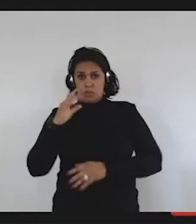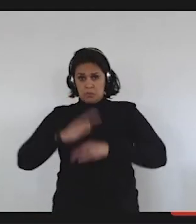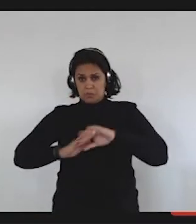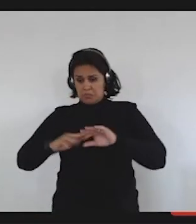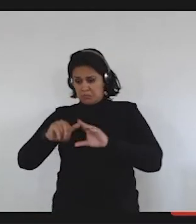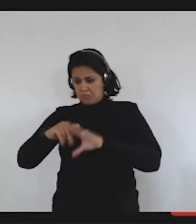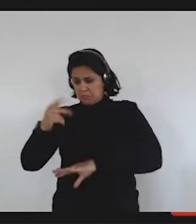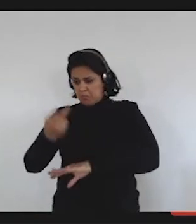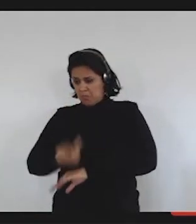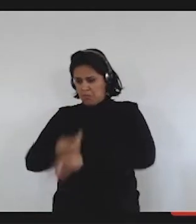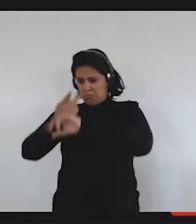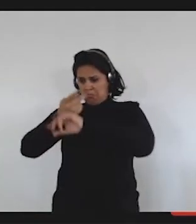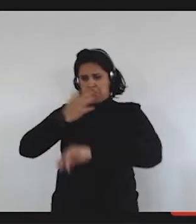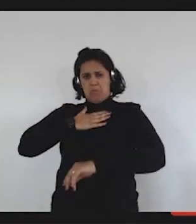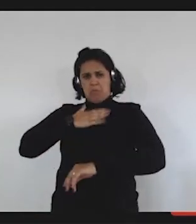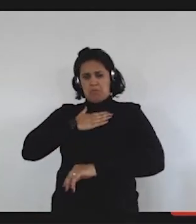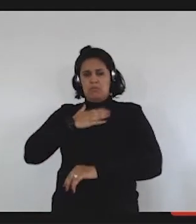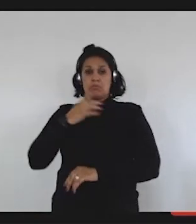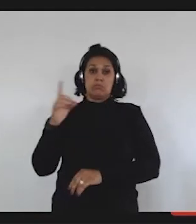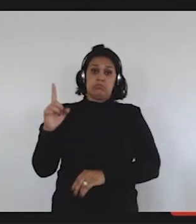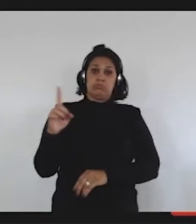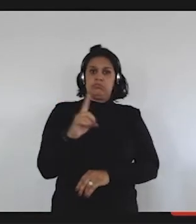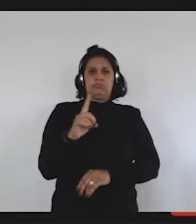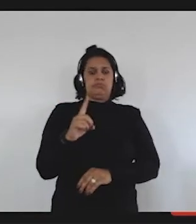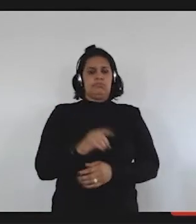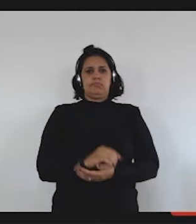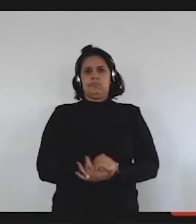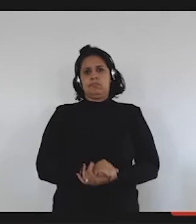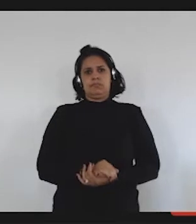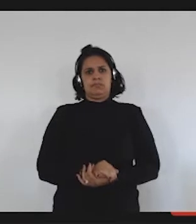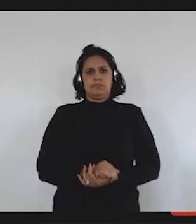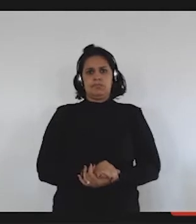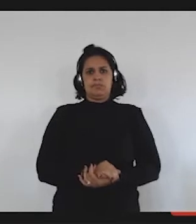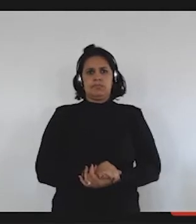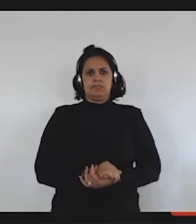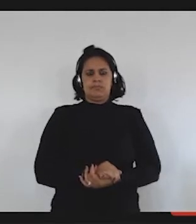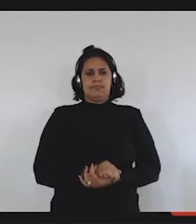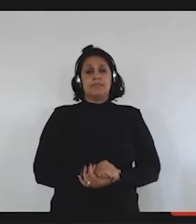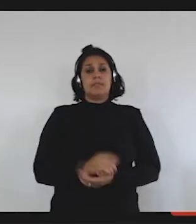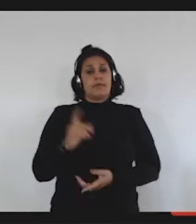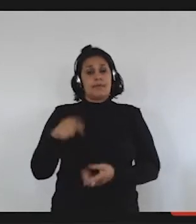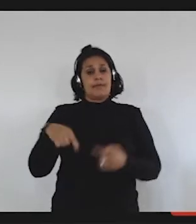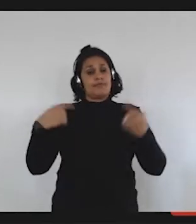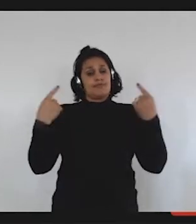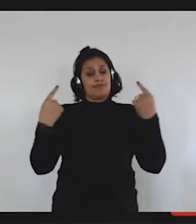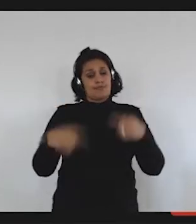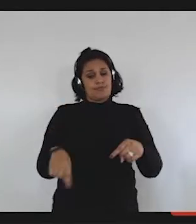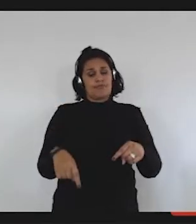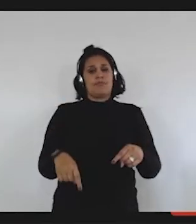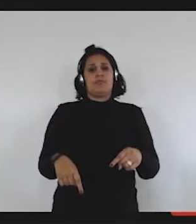e comemora. São desafios que são